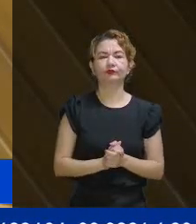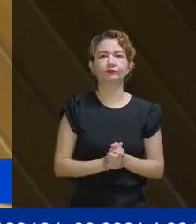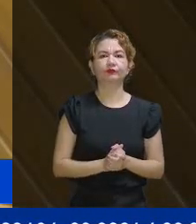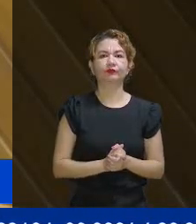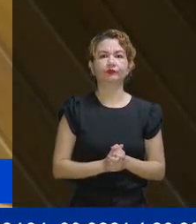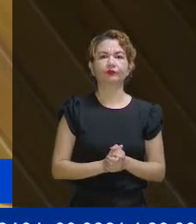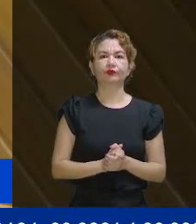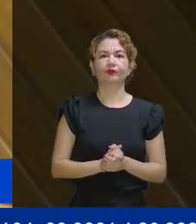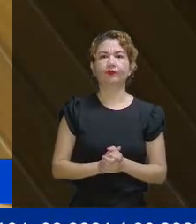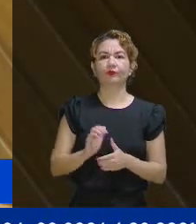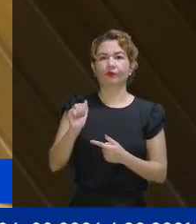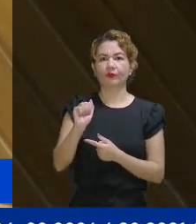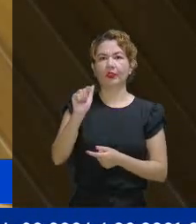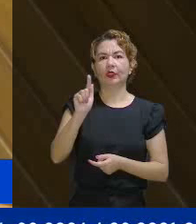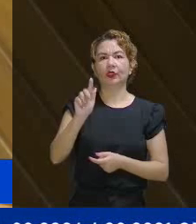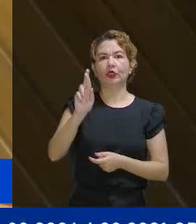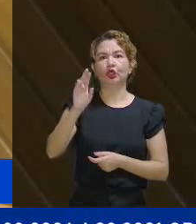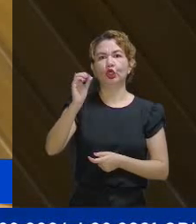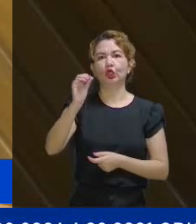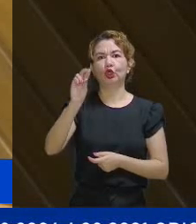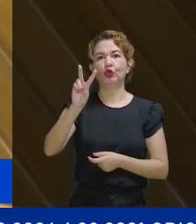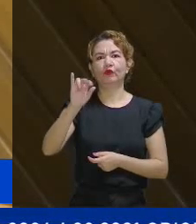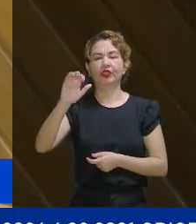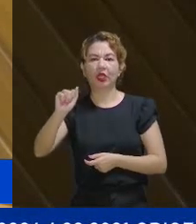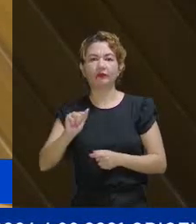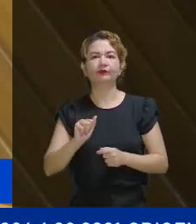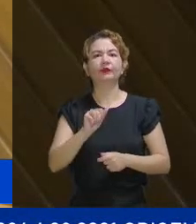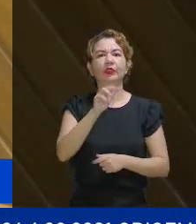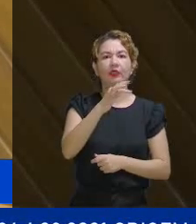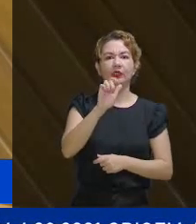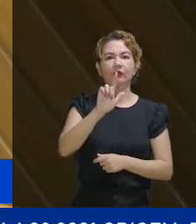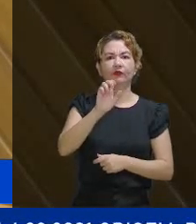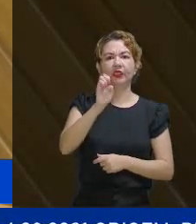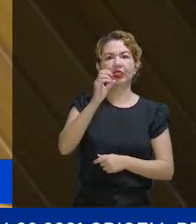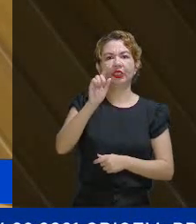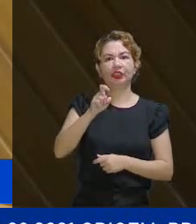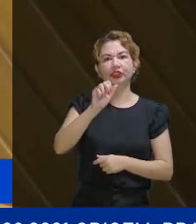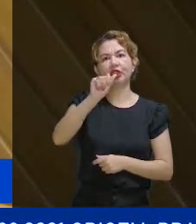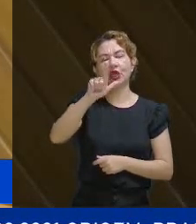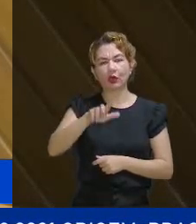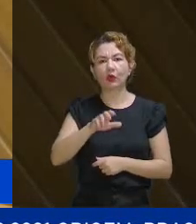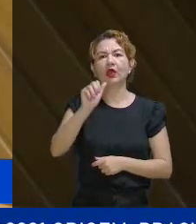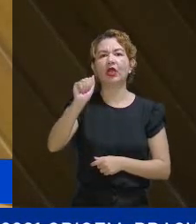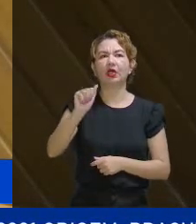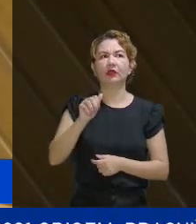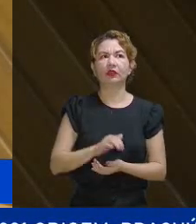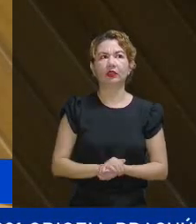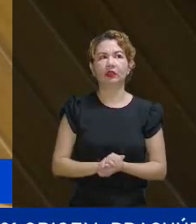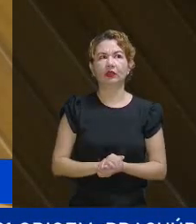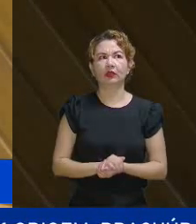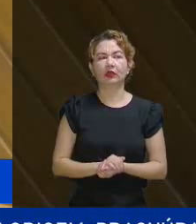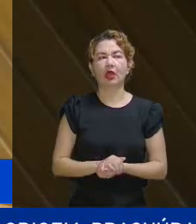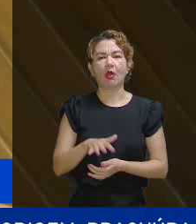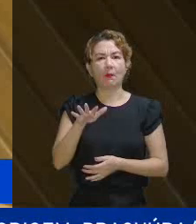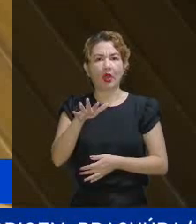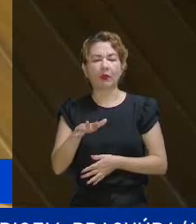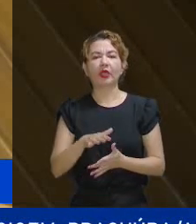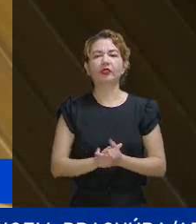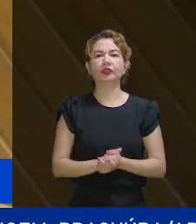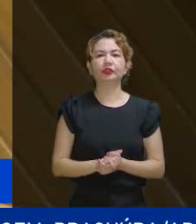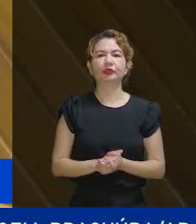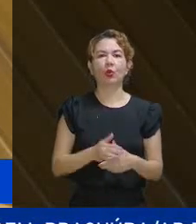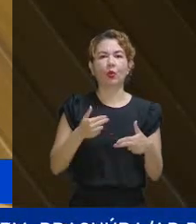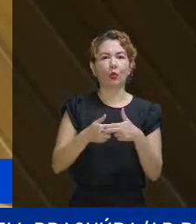para Agrovila do Cujubim, Flechal, Porto Franco, além de indicar a média de uso diário